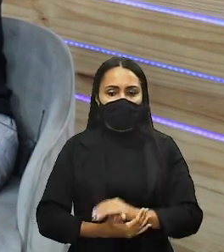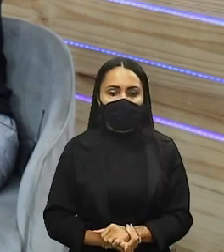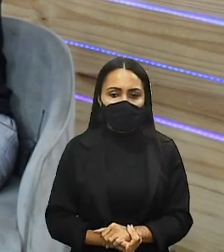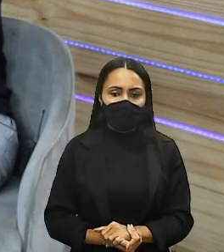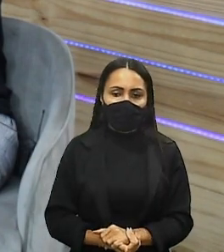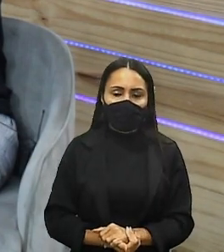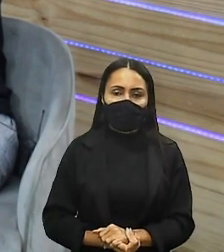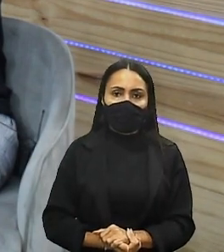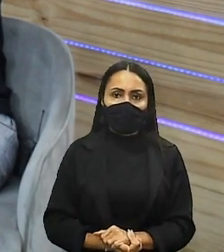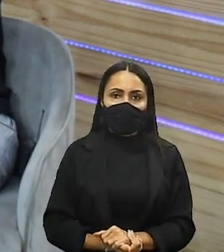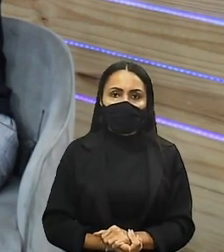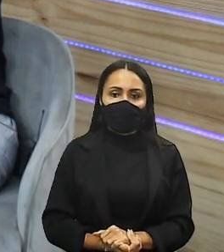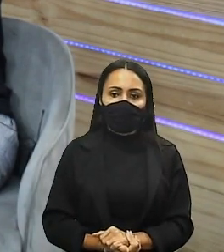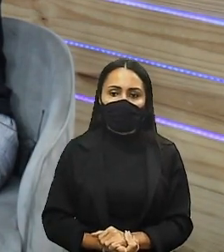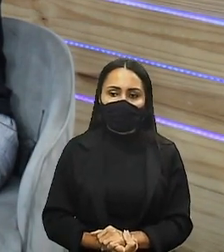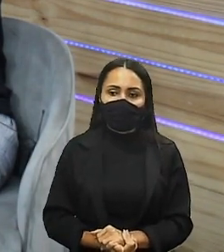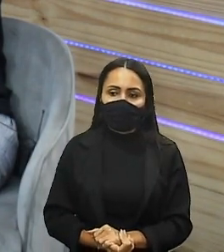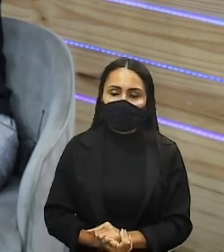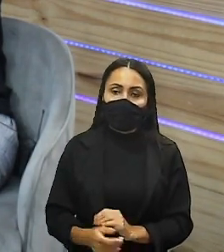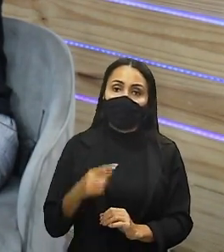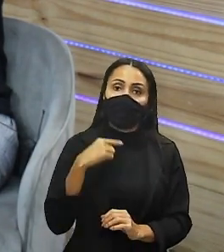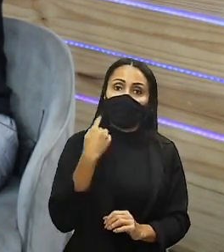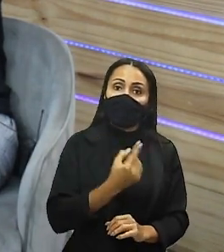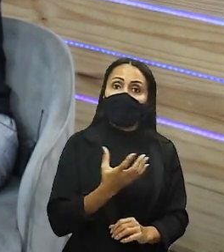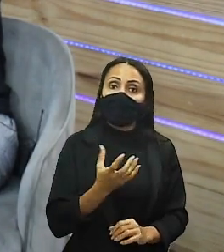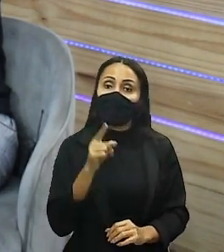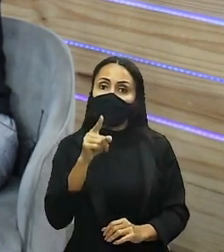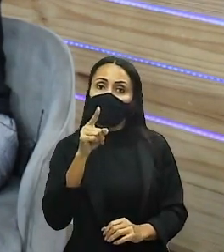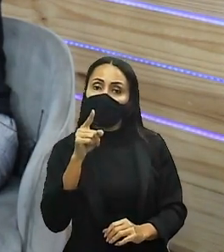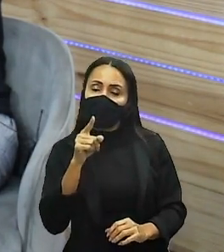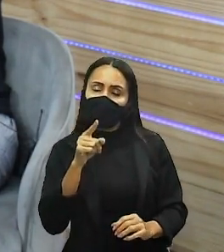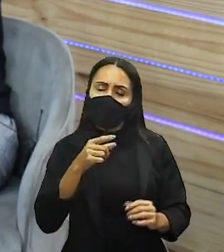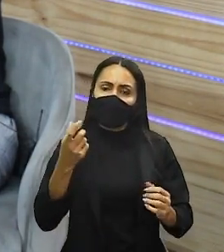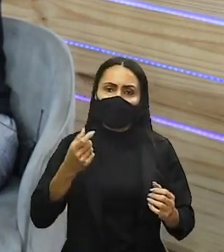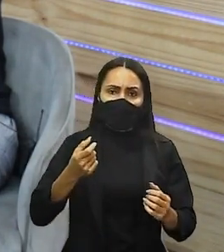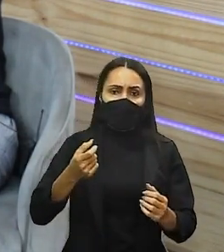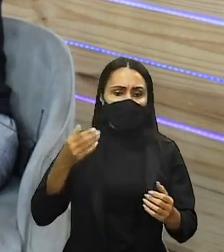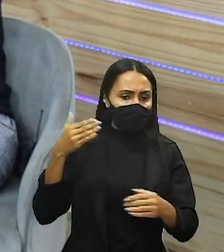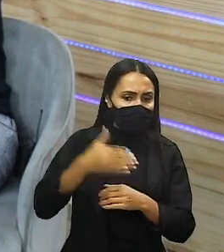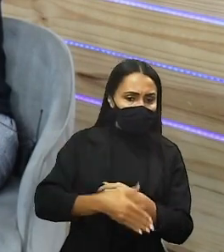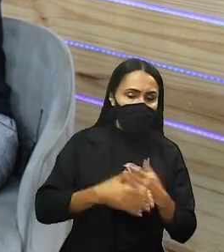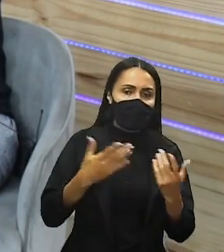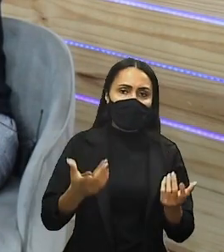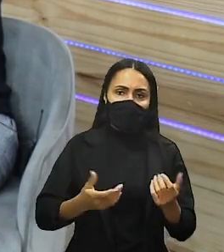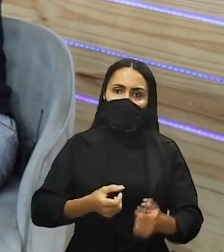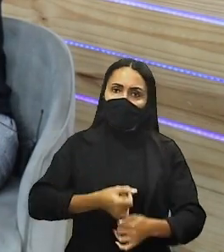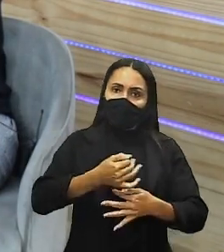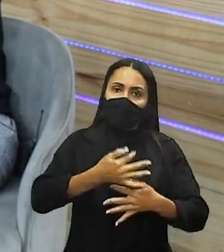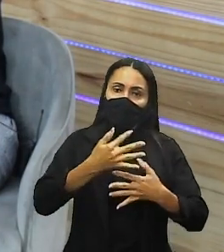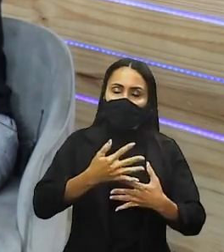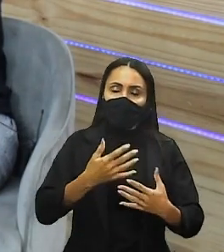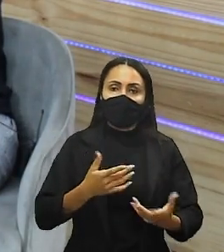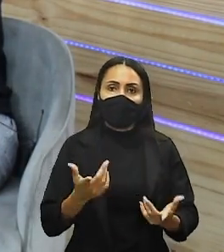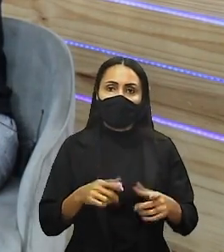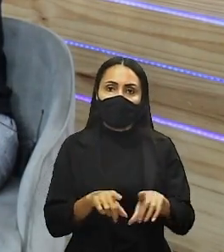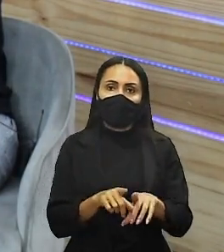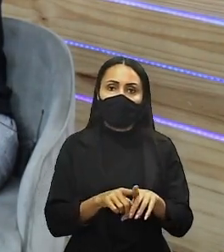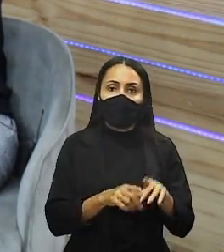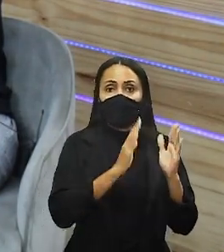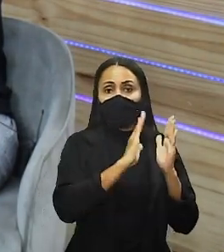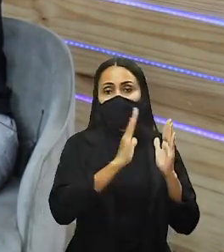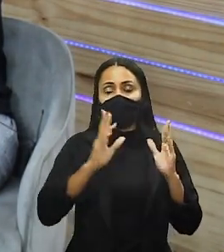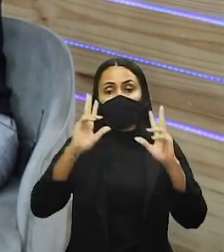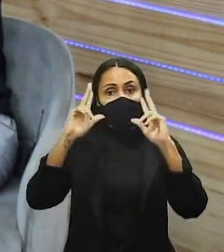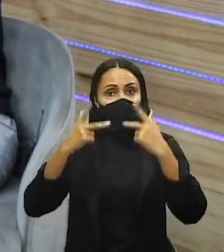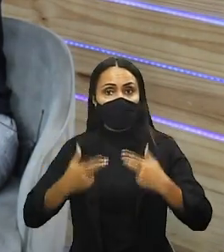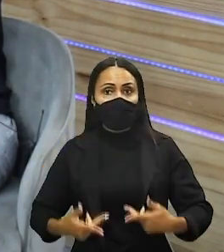live para preencher, para pegar certificado, não. A gente quer vocês ativos nessa conversa, nessa discussão. Então, a biblioteca humana